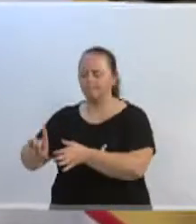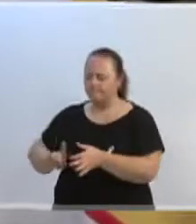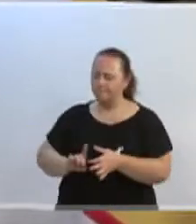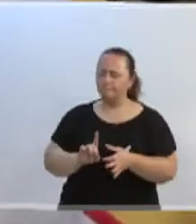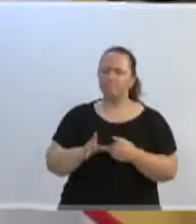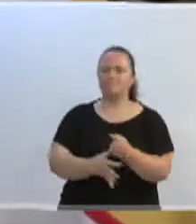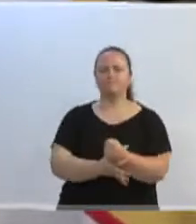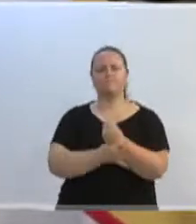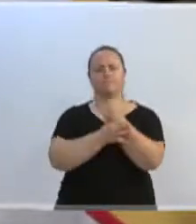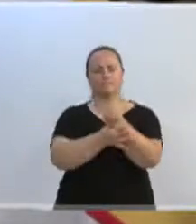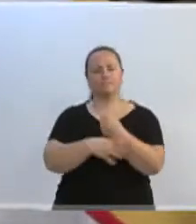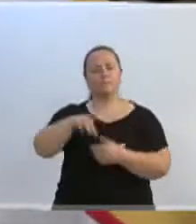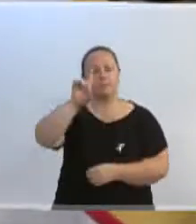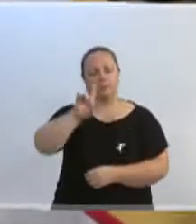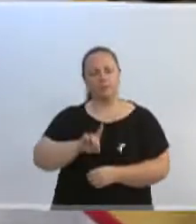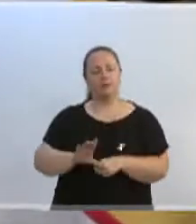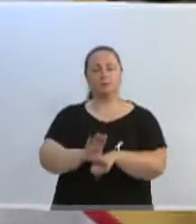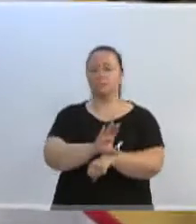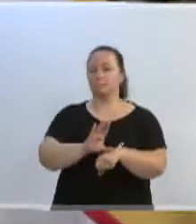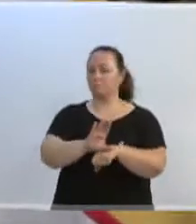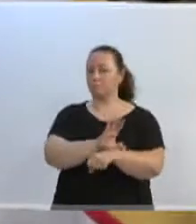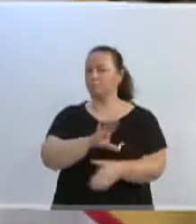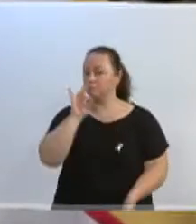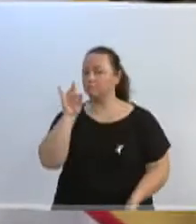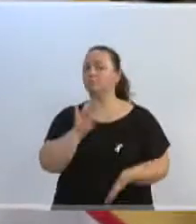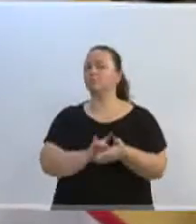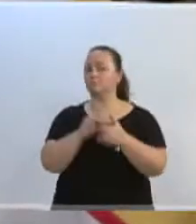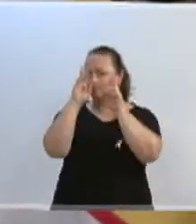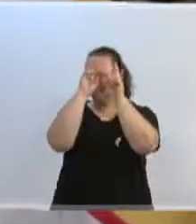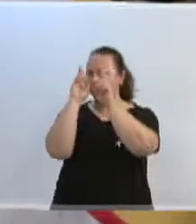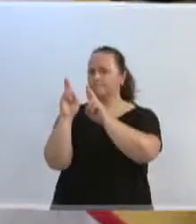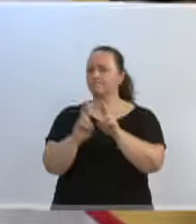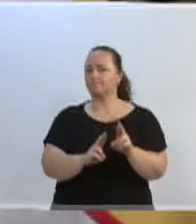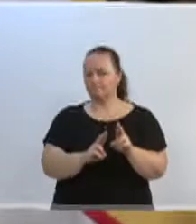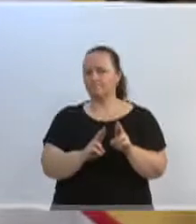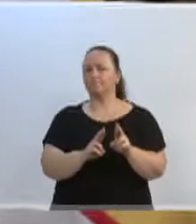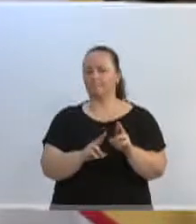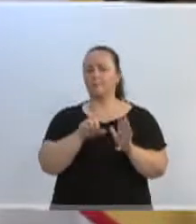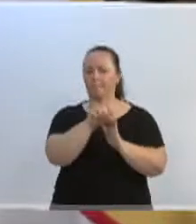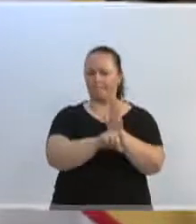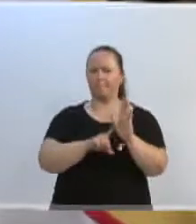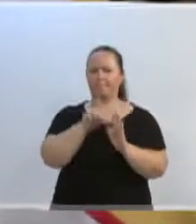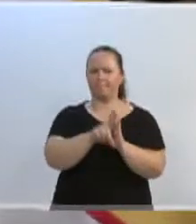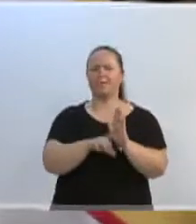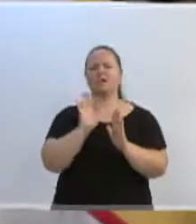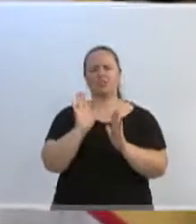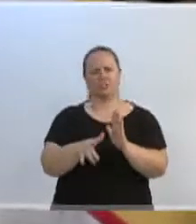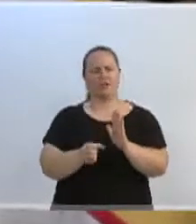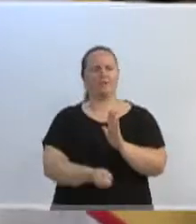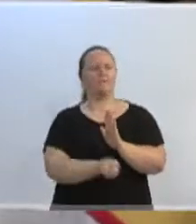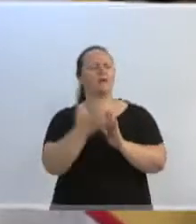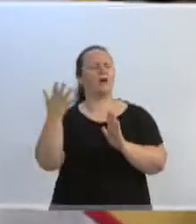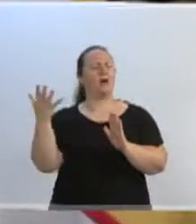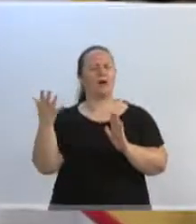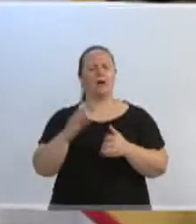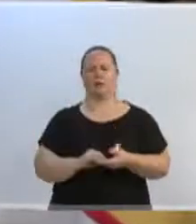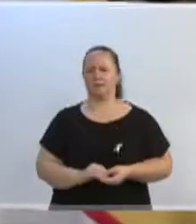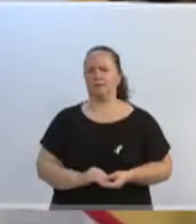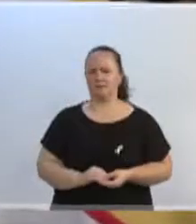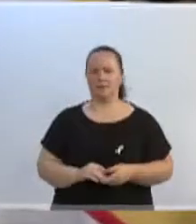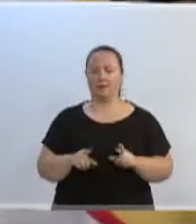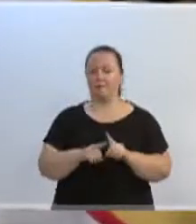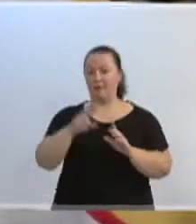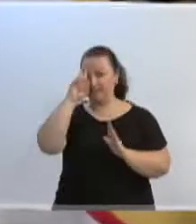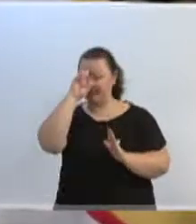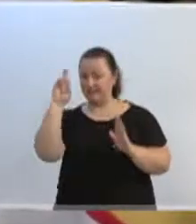direitos constitucionais, legítimos, respeitados. Porque legislações já temos bastante, inclusive, mas respeito às legislações